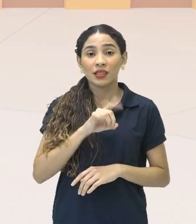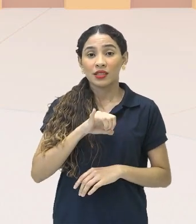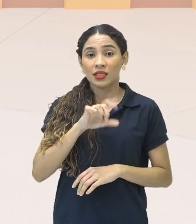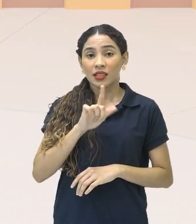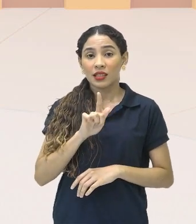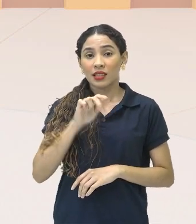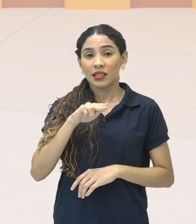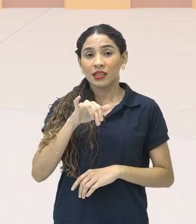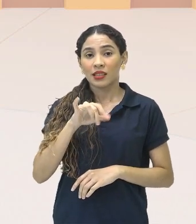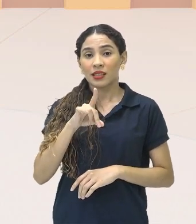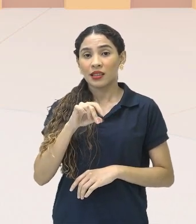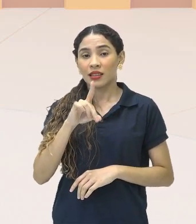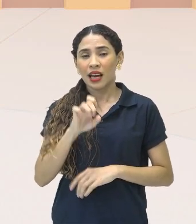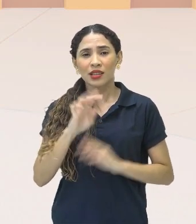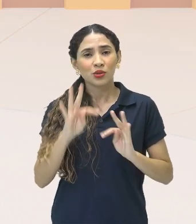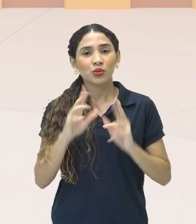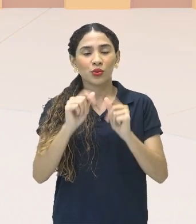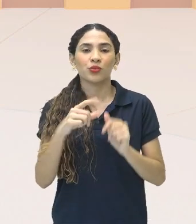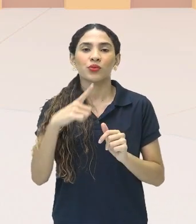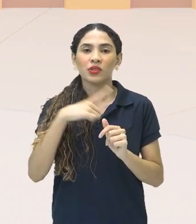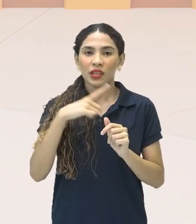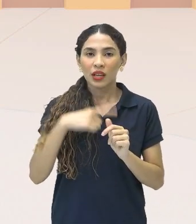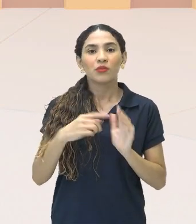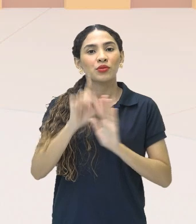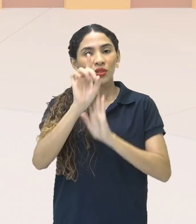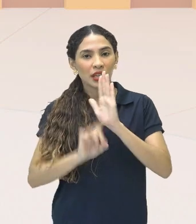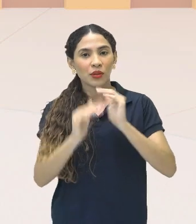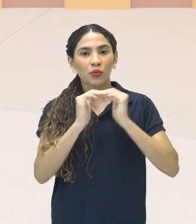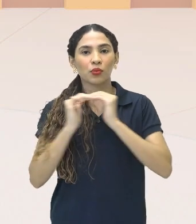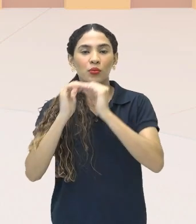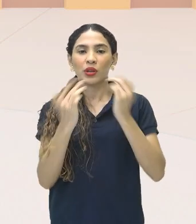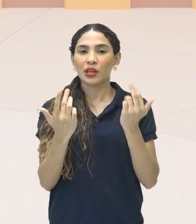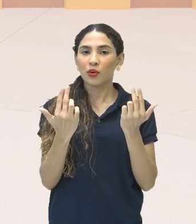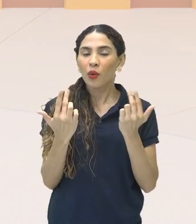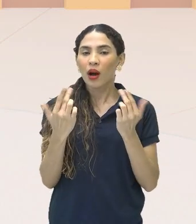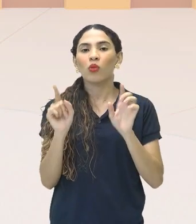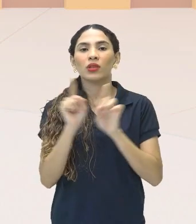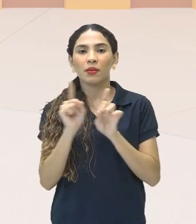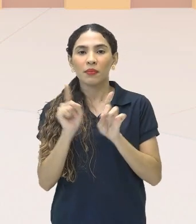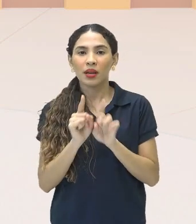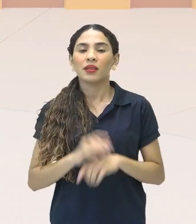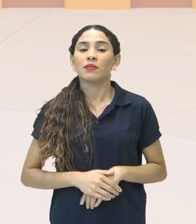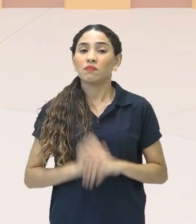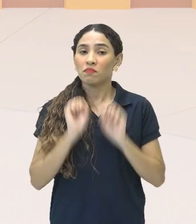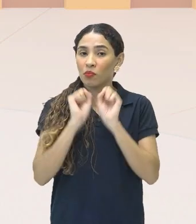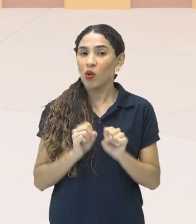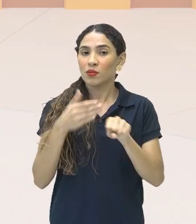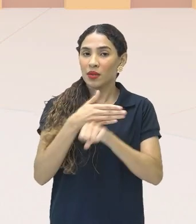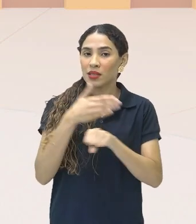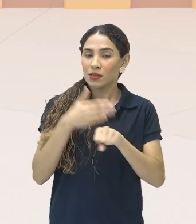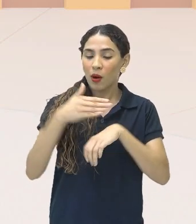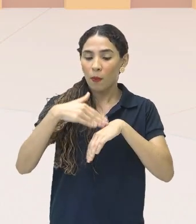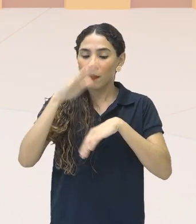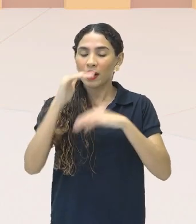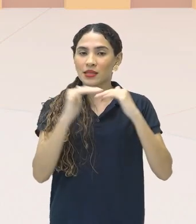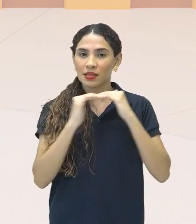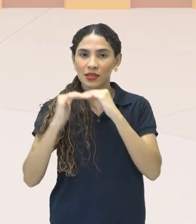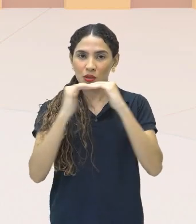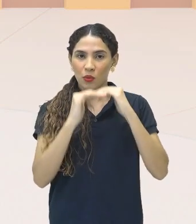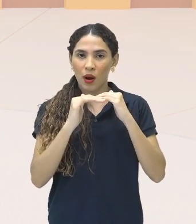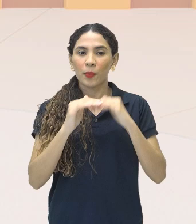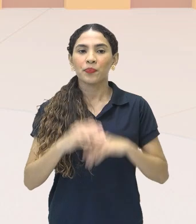dignidade, né? Para que todos tenham esses direitos iguais, que possam, né, participar de uma maneira mais